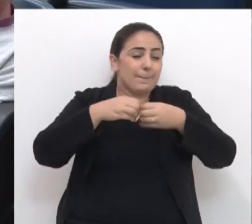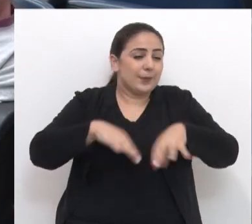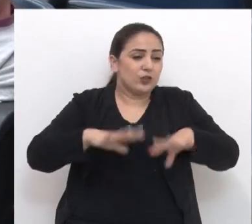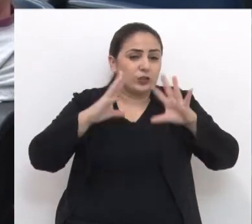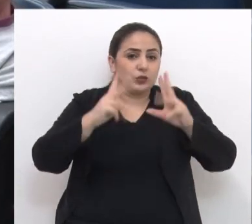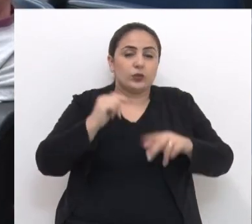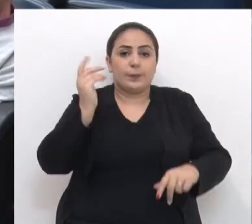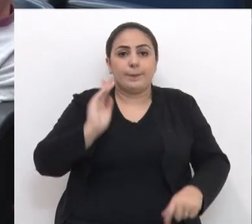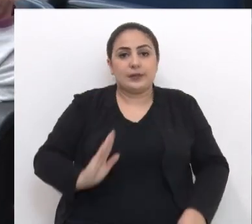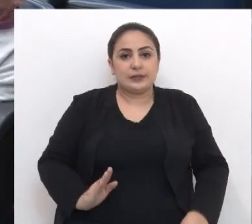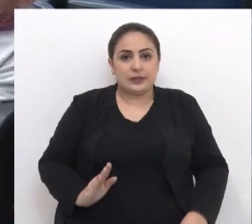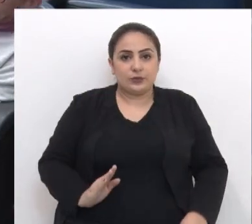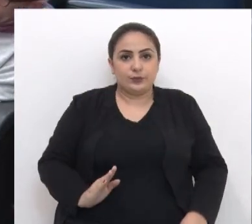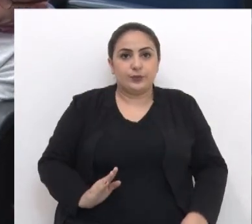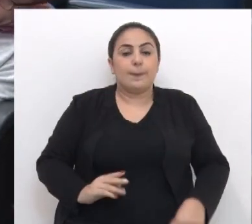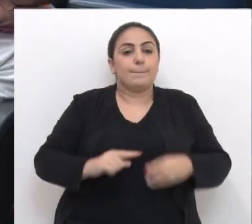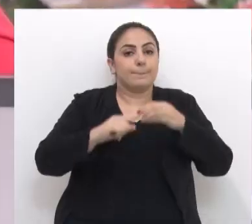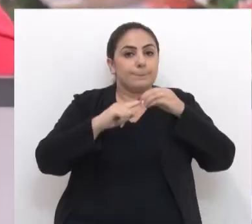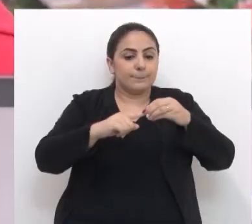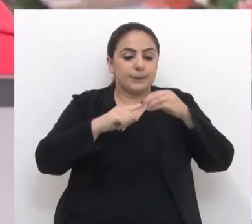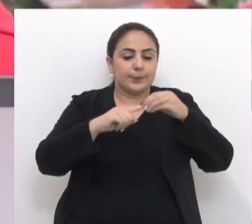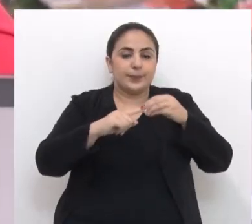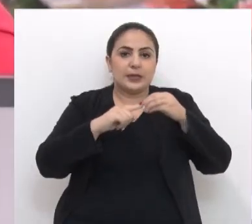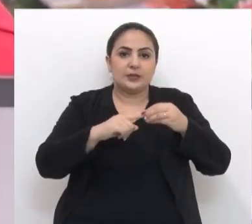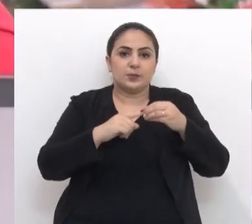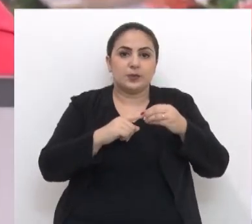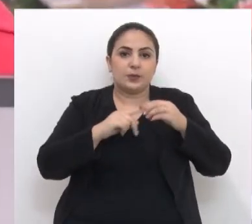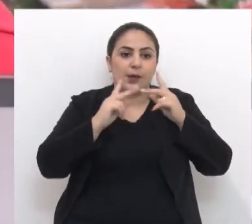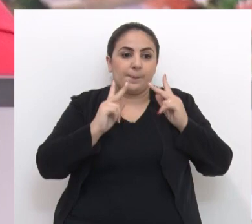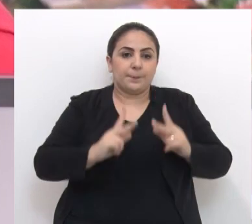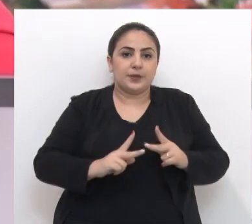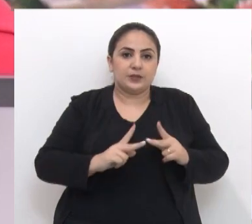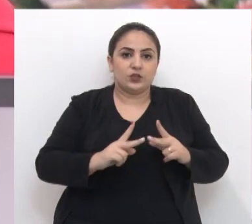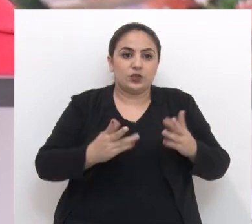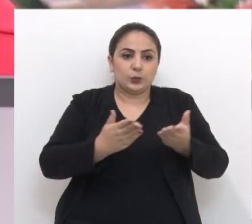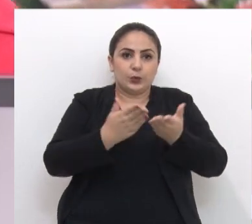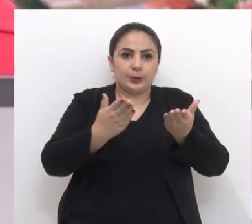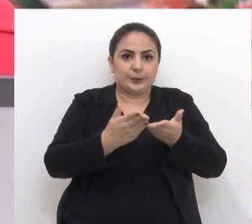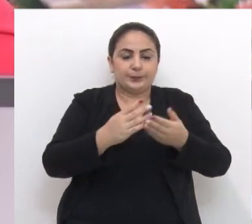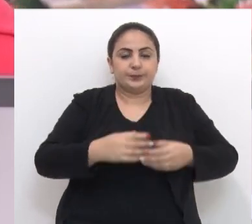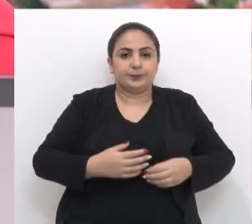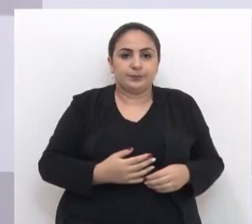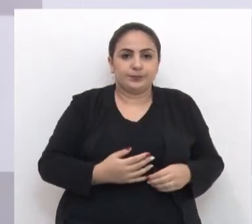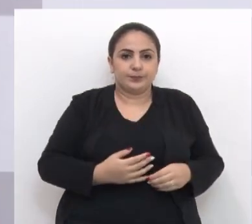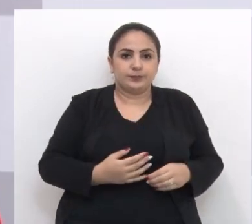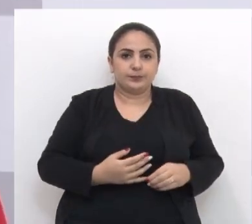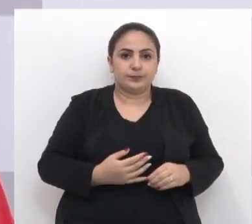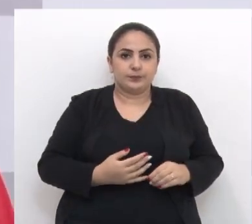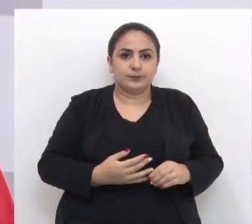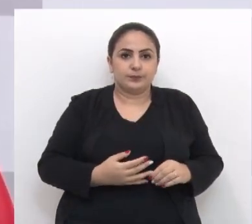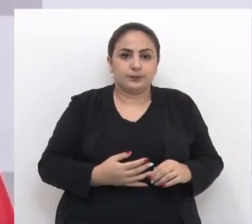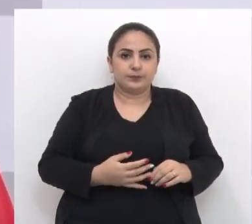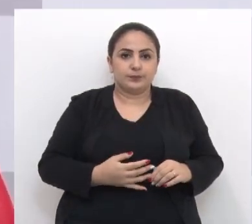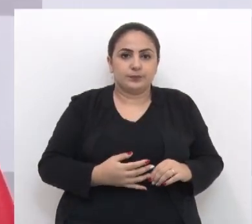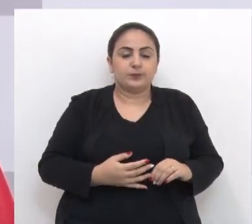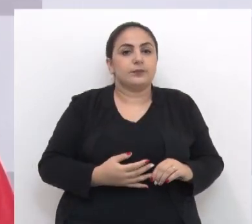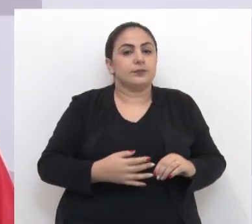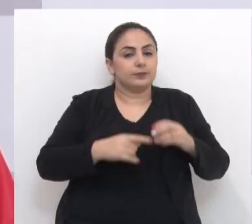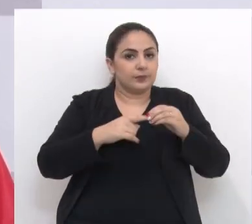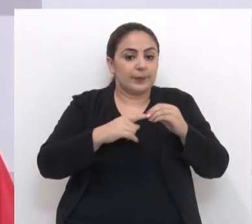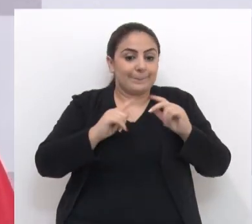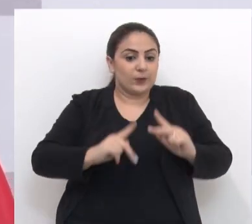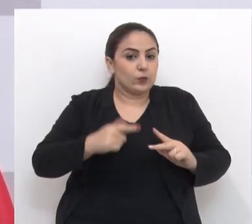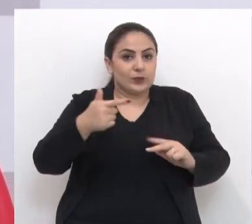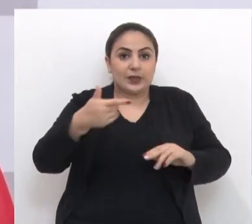prejuízos para todos os brasileiros, principalmente para as pessoas de baixa renda. Porque, principalmente,